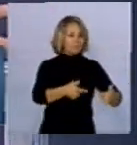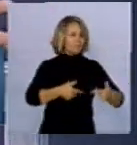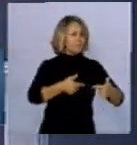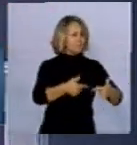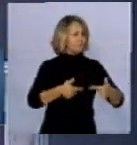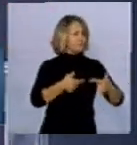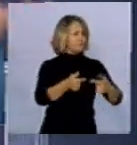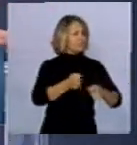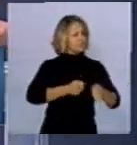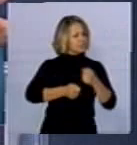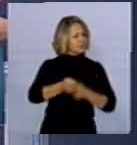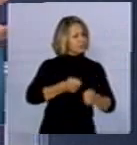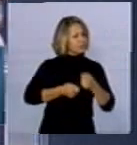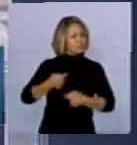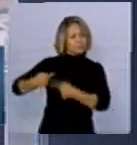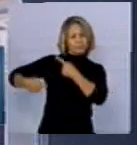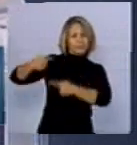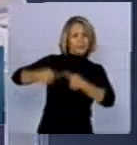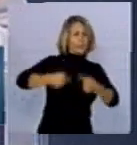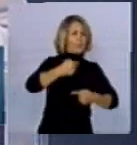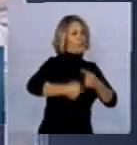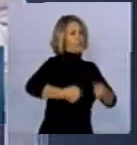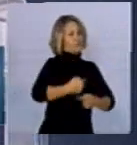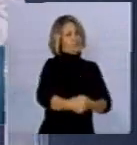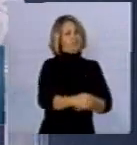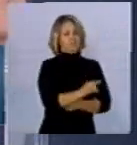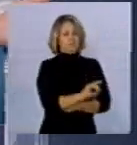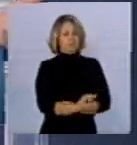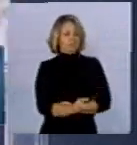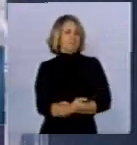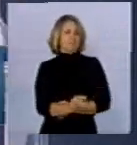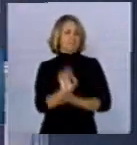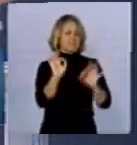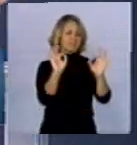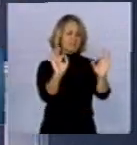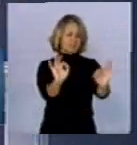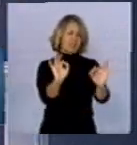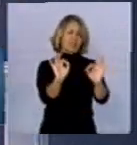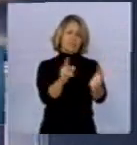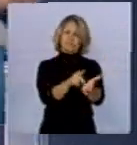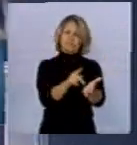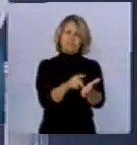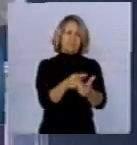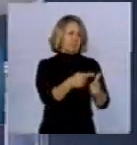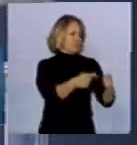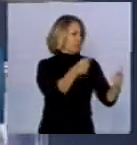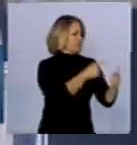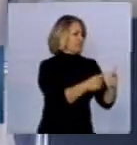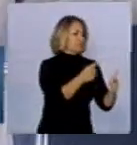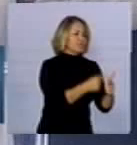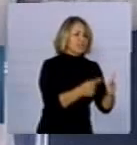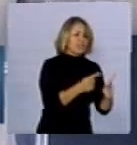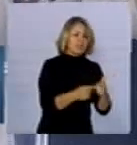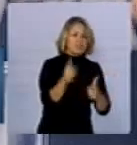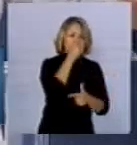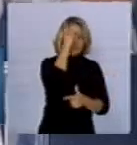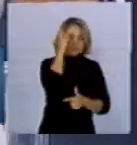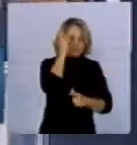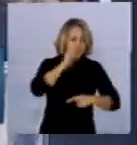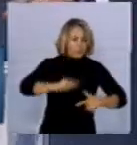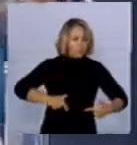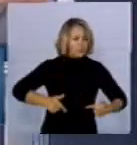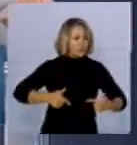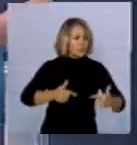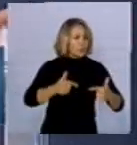entre concorrências não tem dúvida mas isso não é crime nem os que estão lutando para